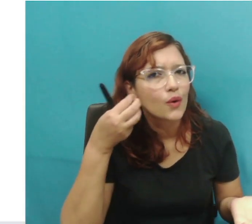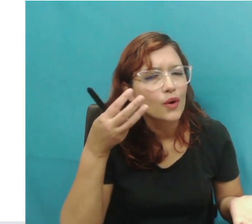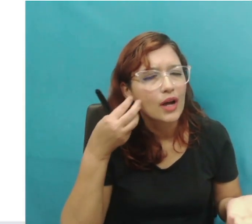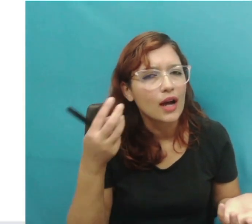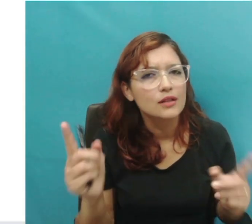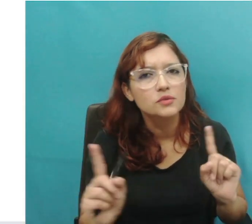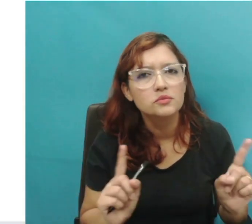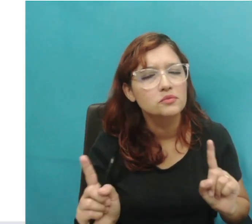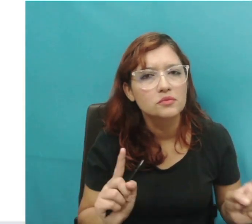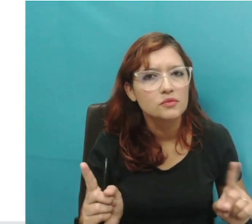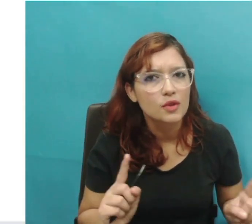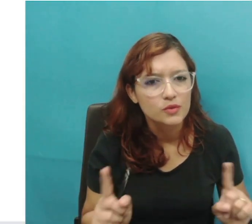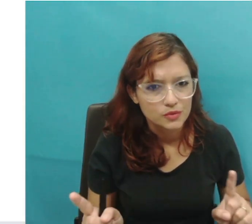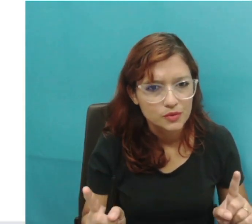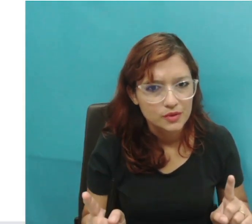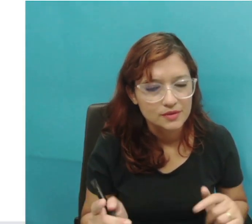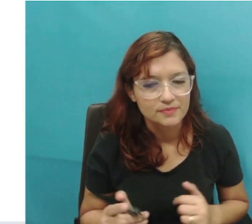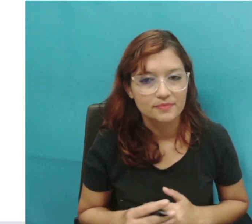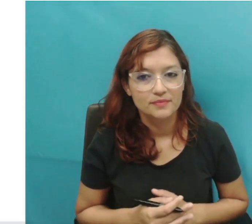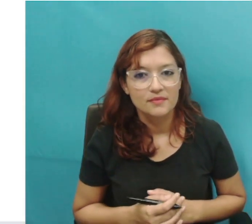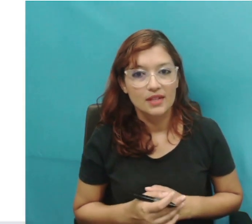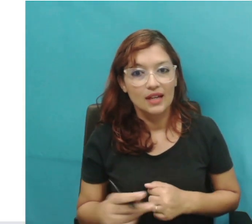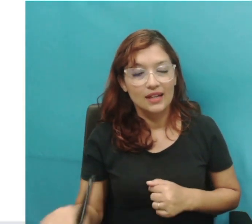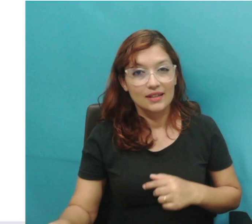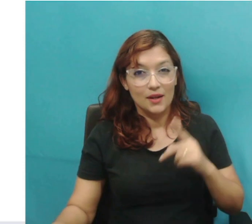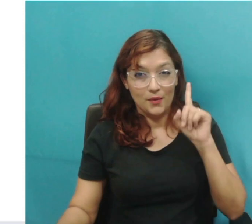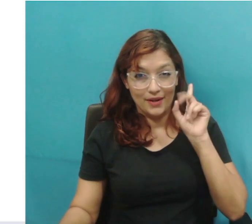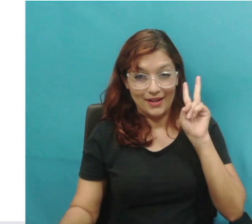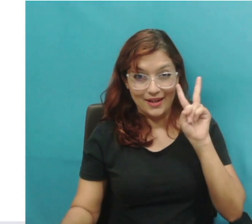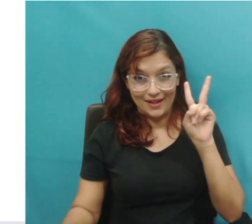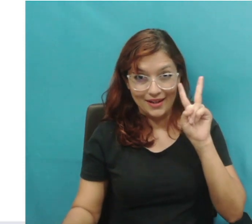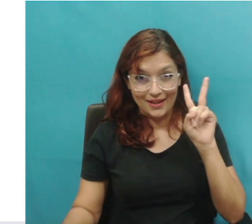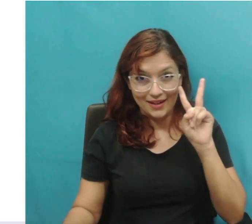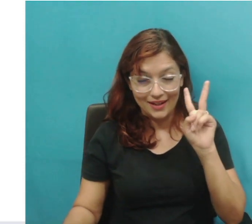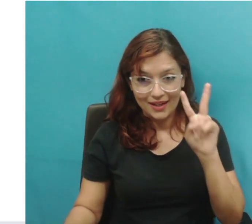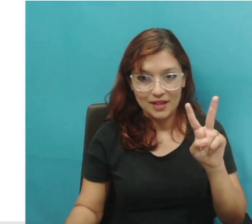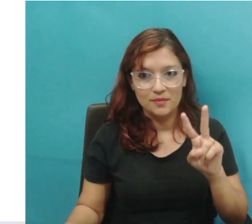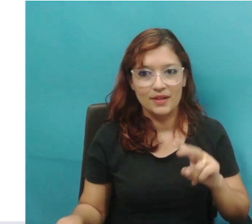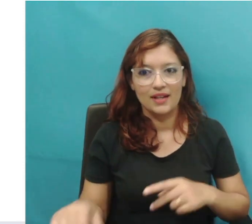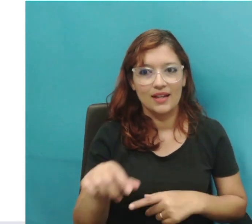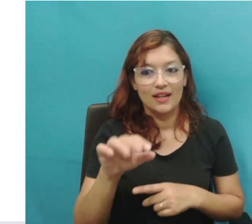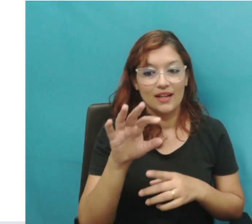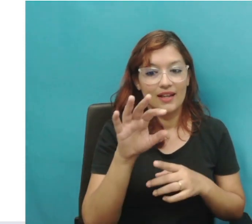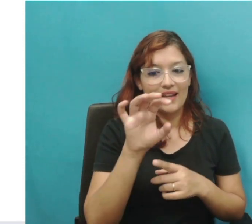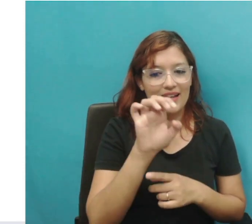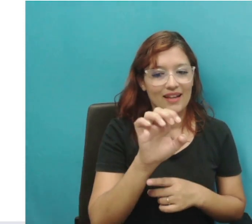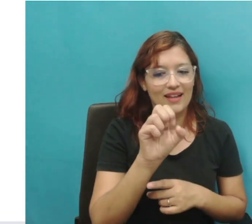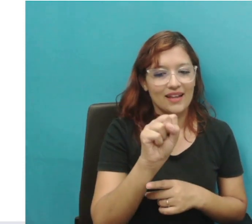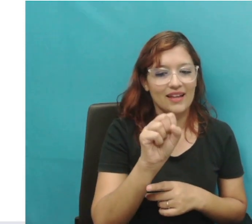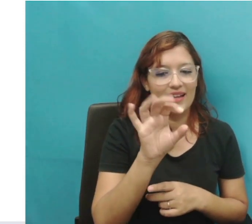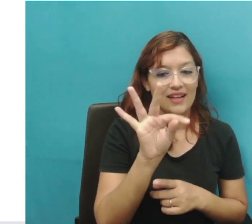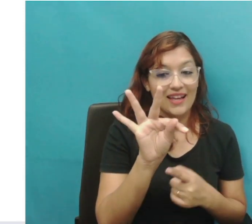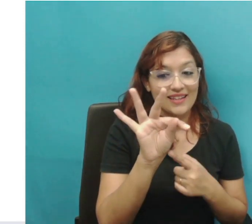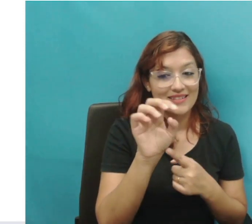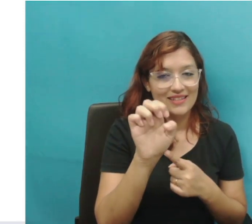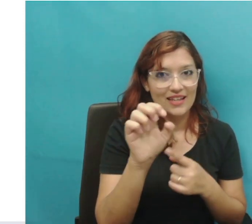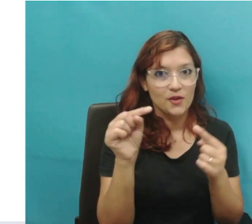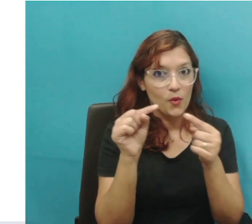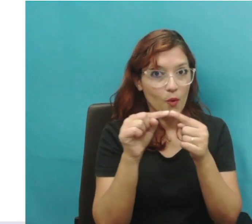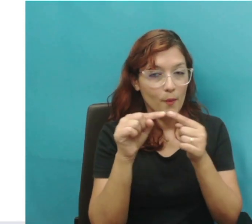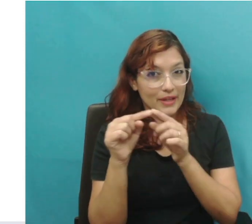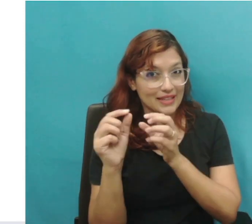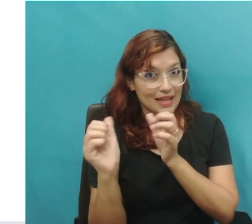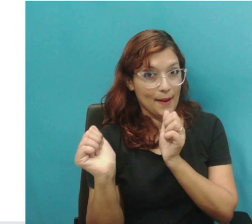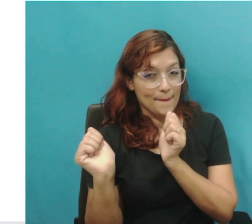Acho estes dão menos trabalho. Qual? O cachorro ou o gato? Lembra que